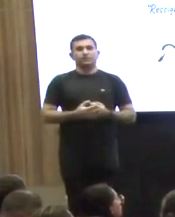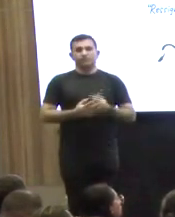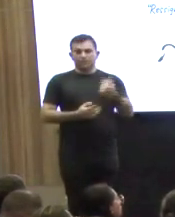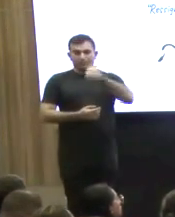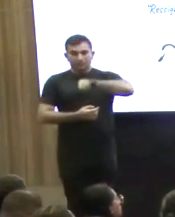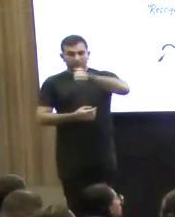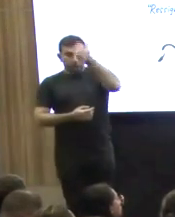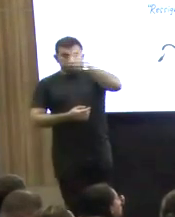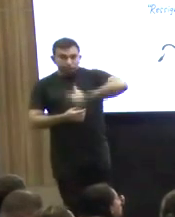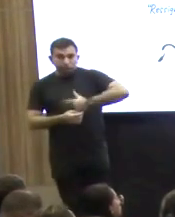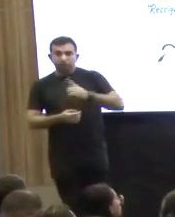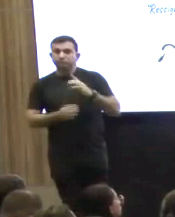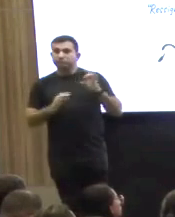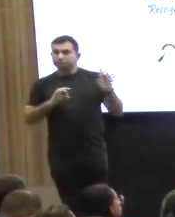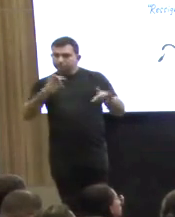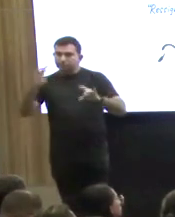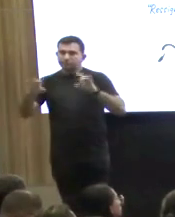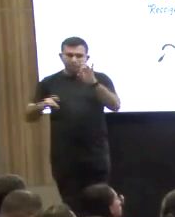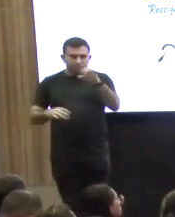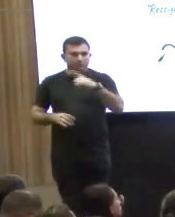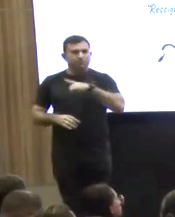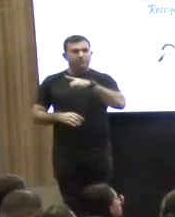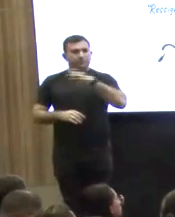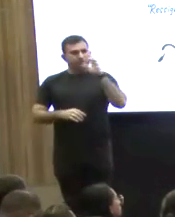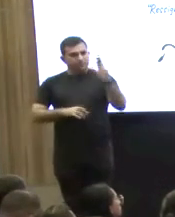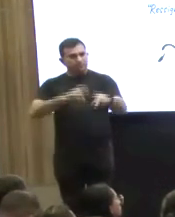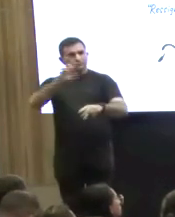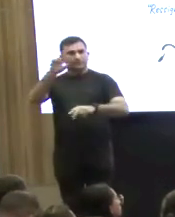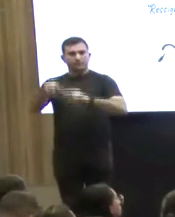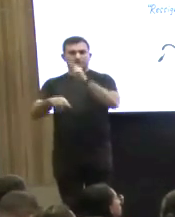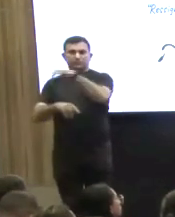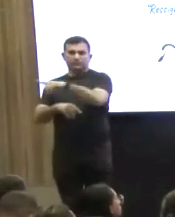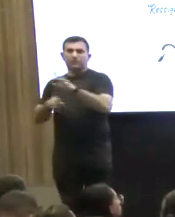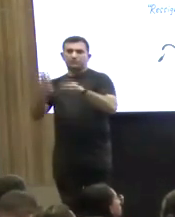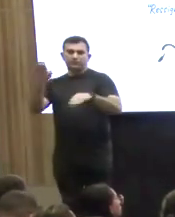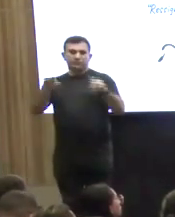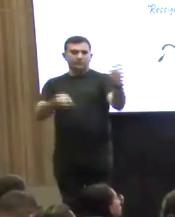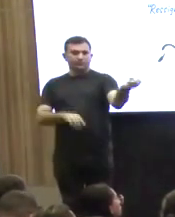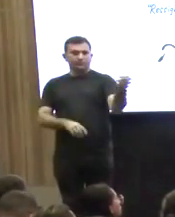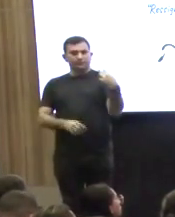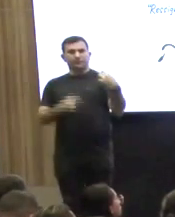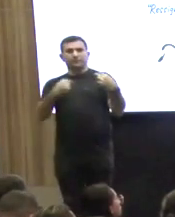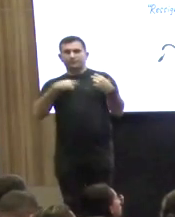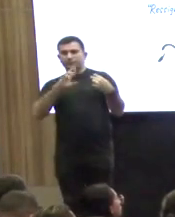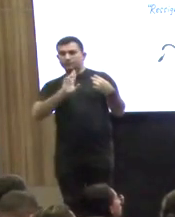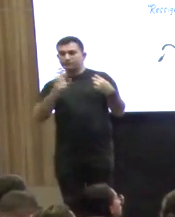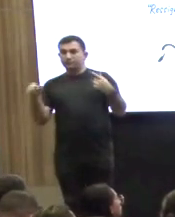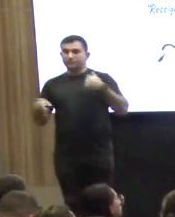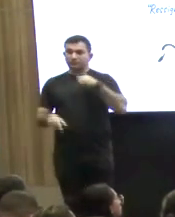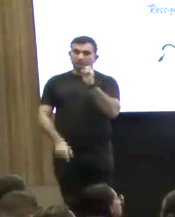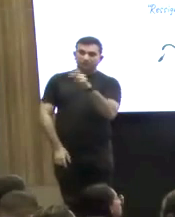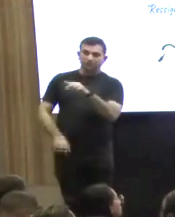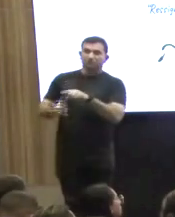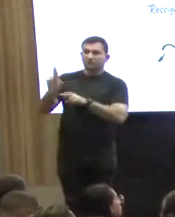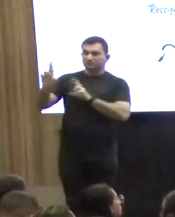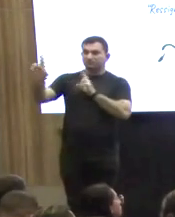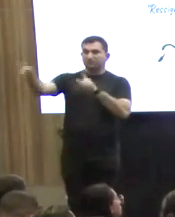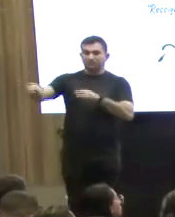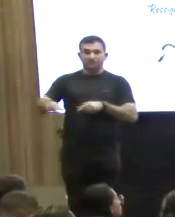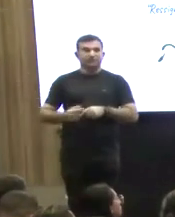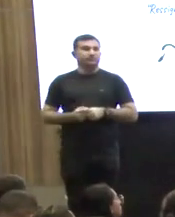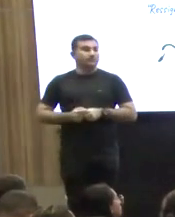que também construo as diferenças, sou visto, muitas vezes, como diferente em vários aspectos na minha vida. E nisso,